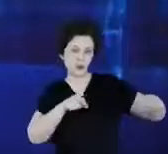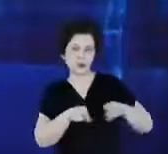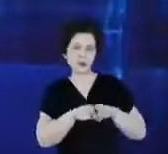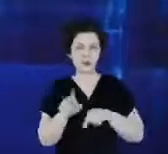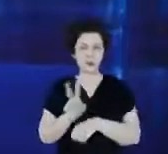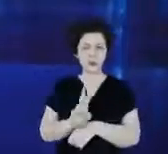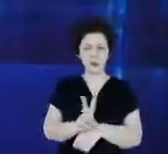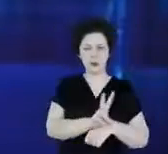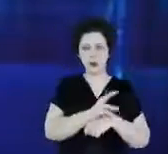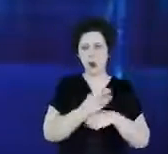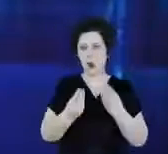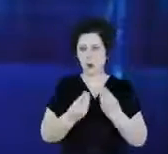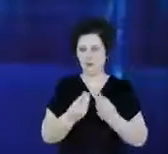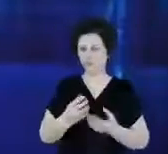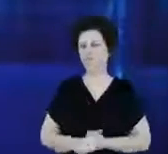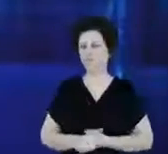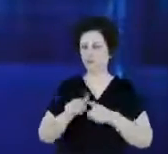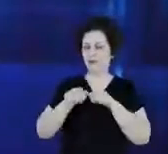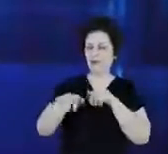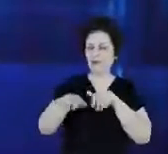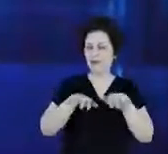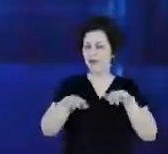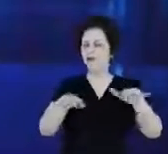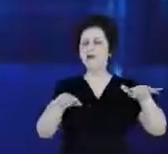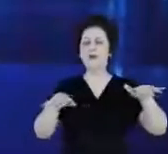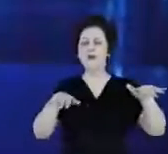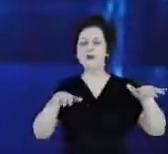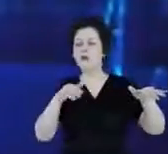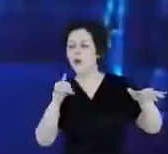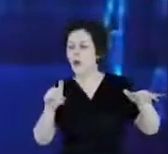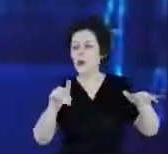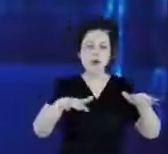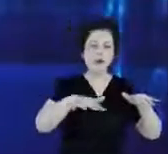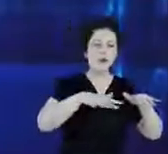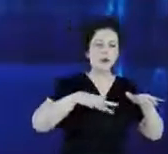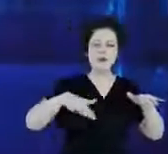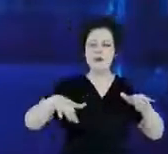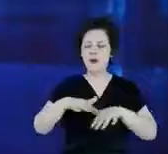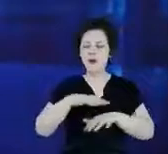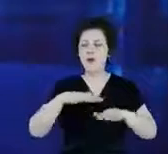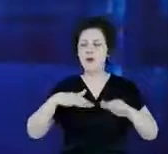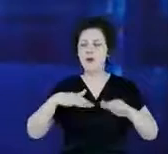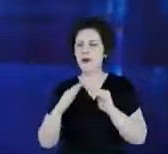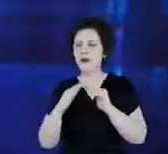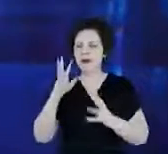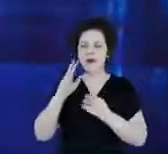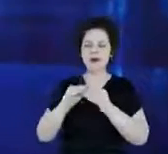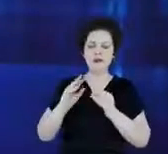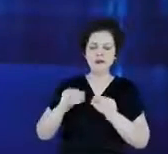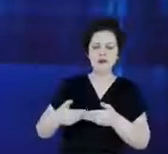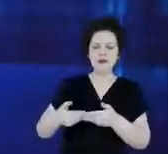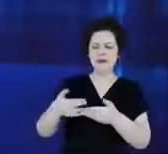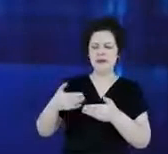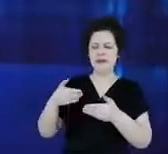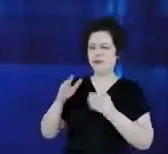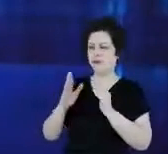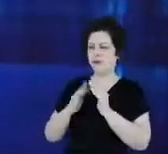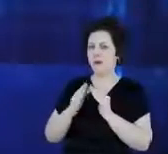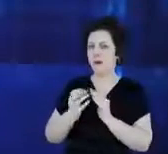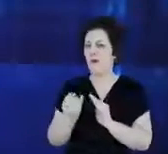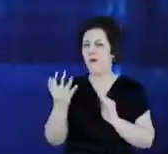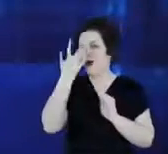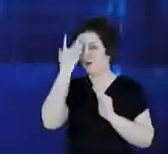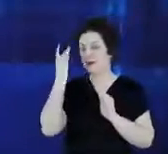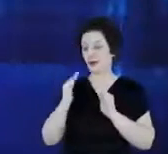da forma como energia se distribui você consegue entender tudo de uma residência de um domicílio de uma pessoa você sabe quantas